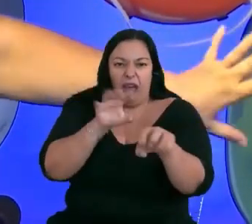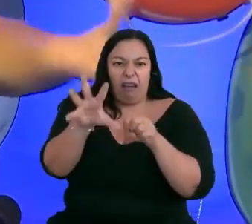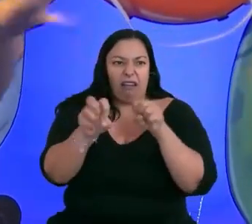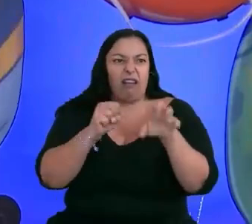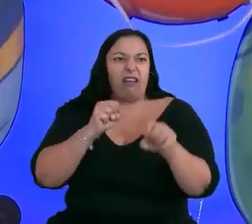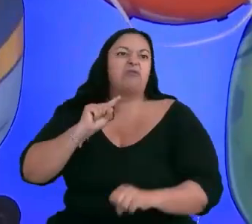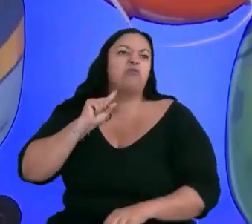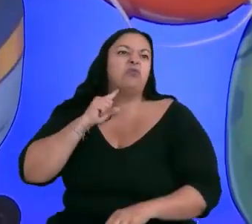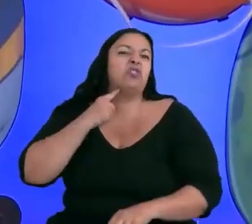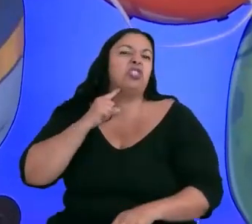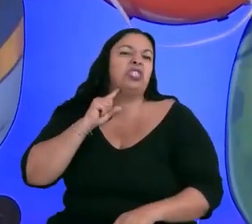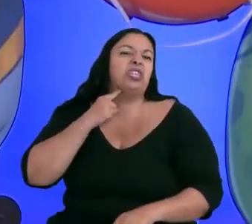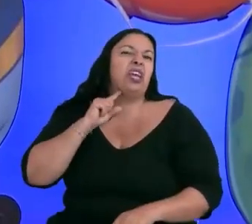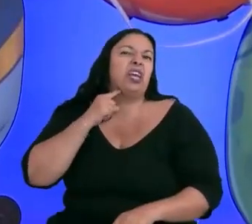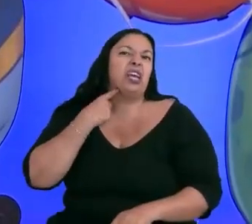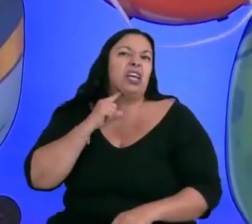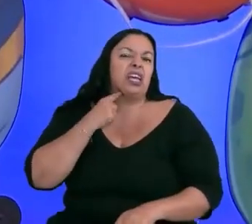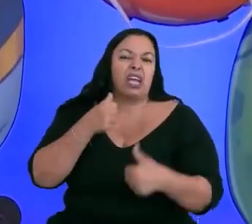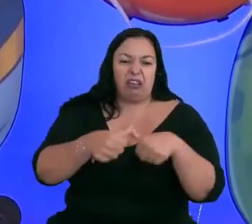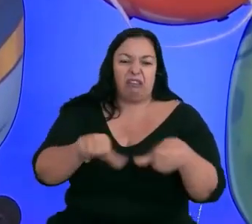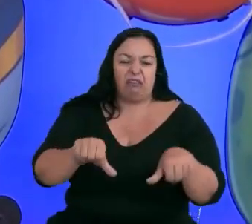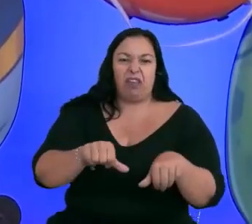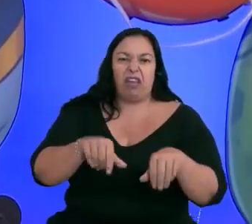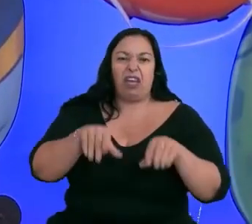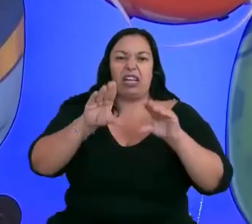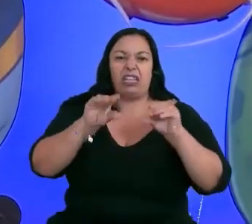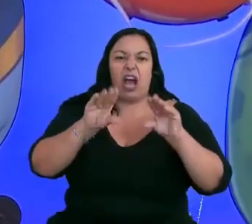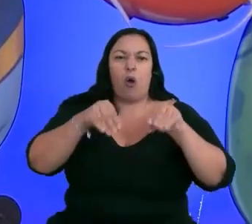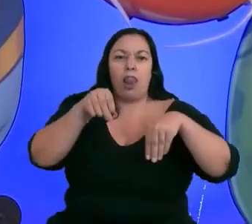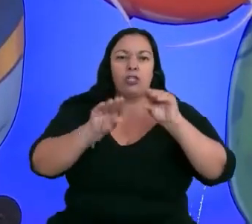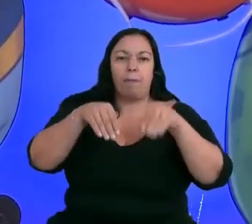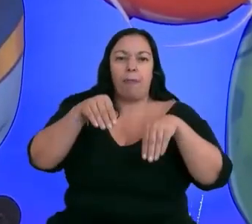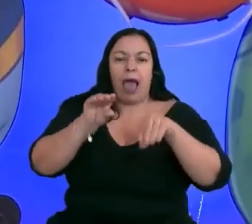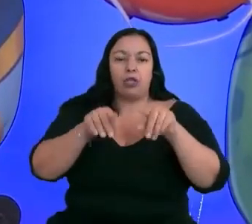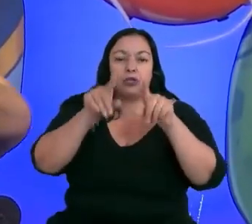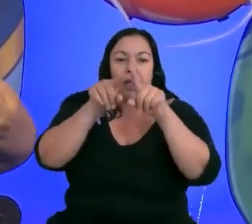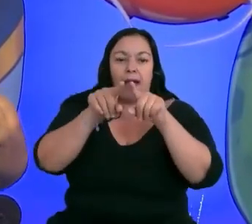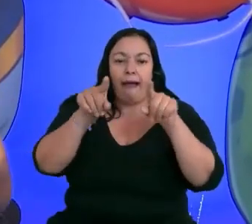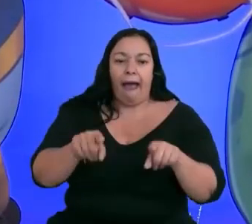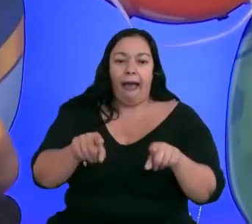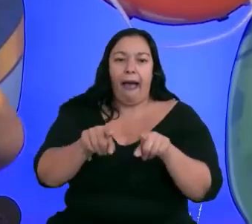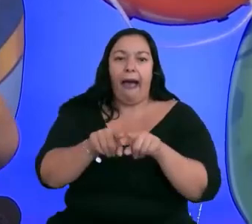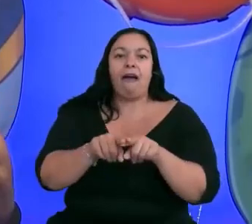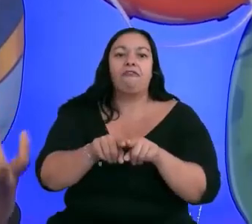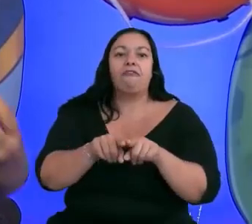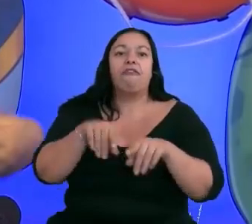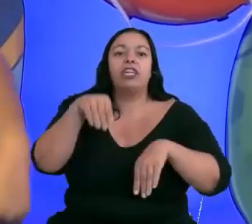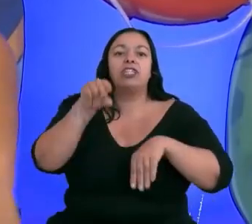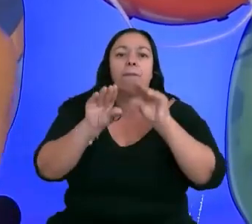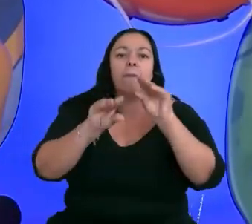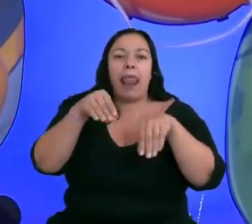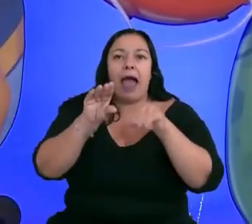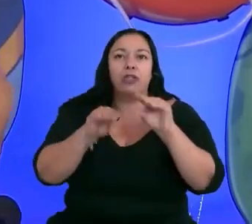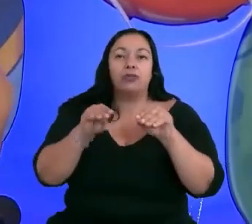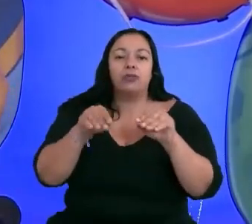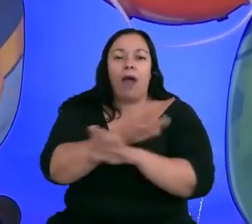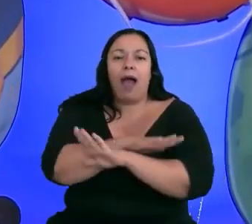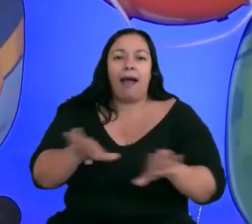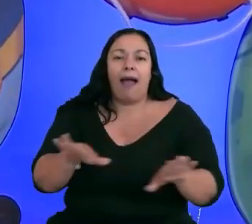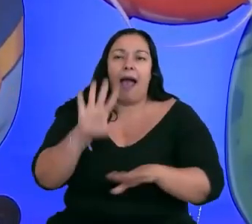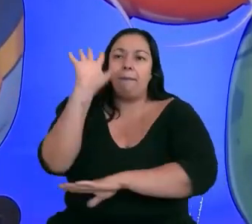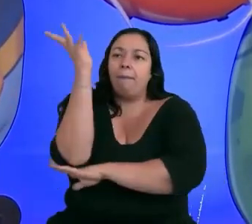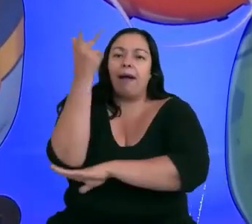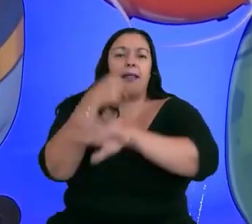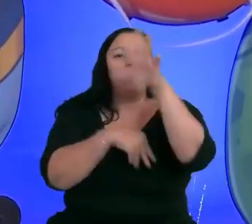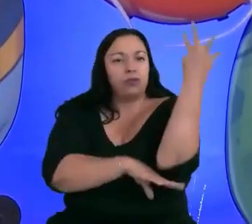passa, fica sacola, garrafa de plástico. E isso acaba com a natureza, não é mesmo?